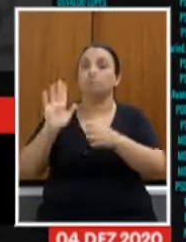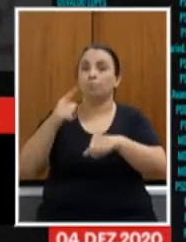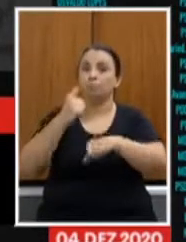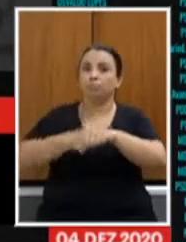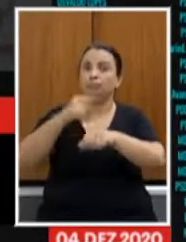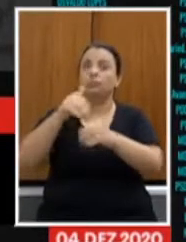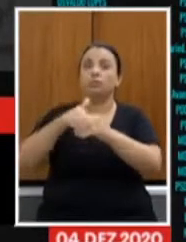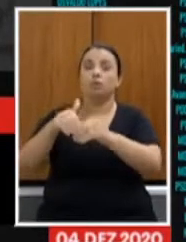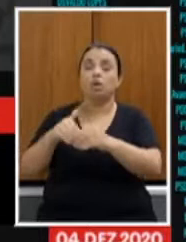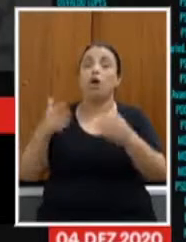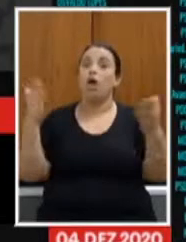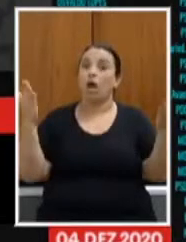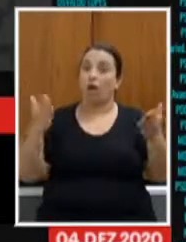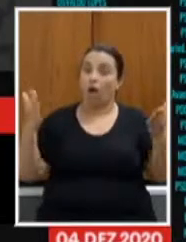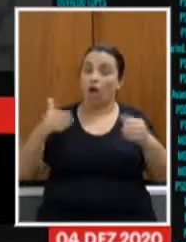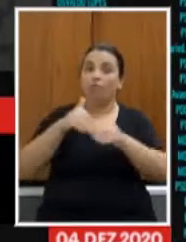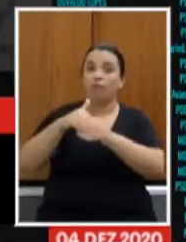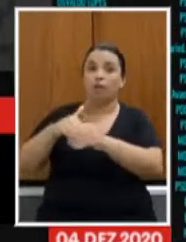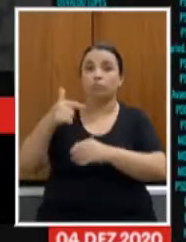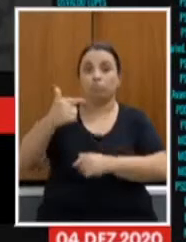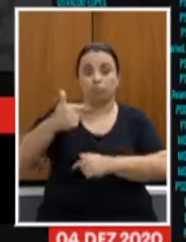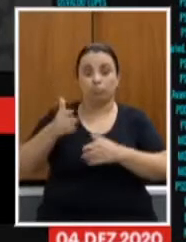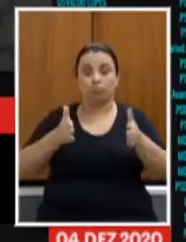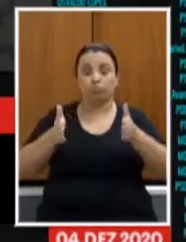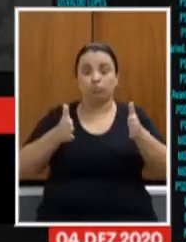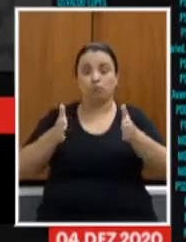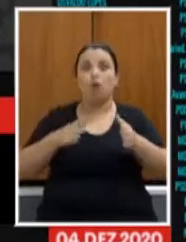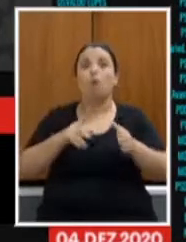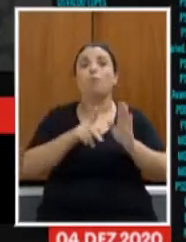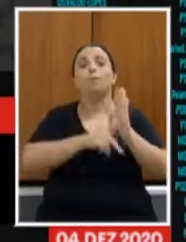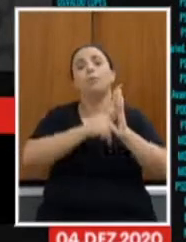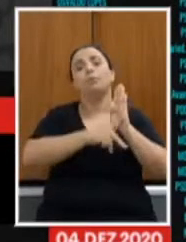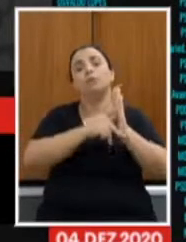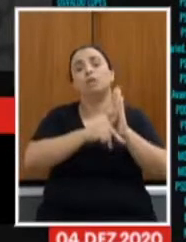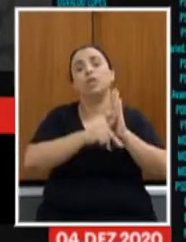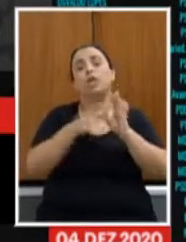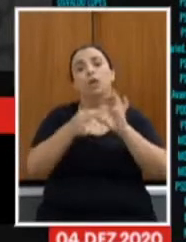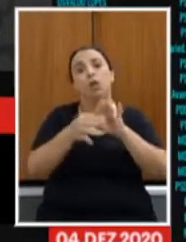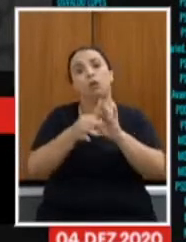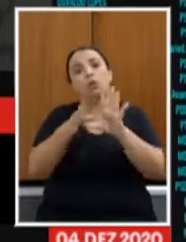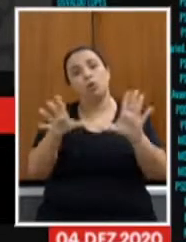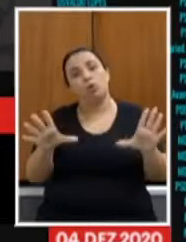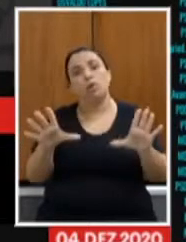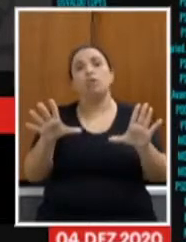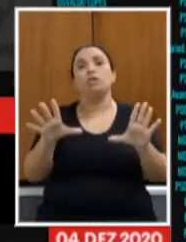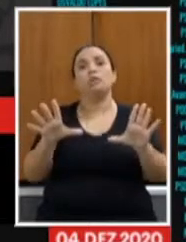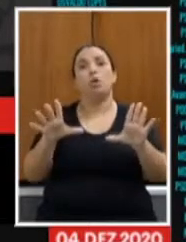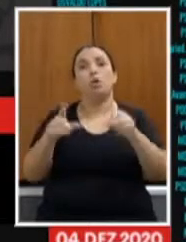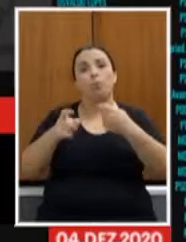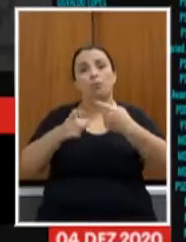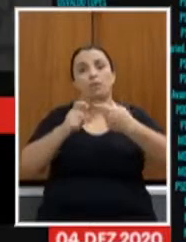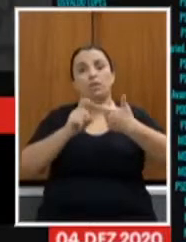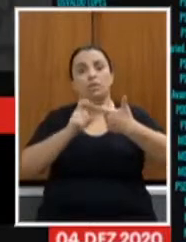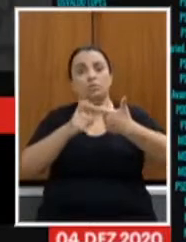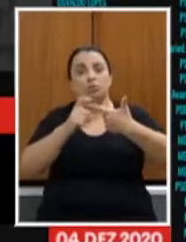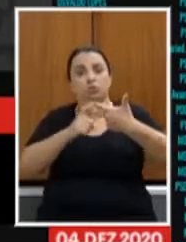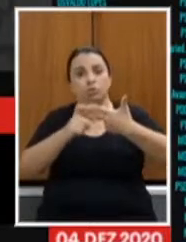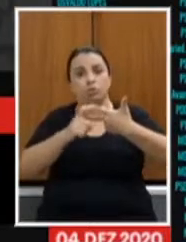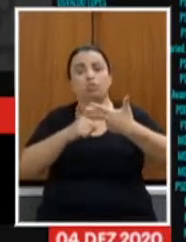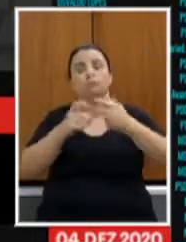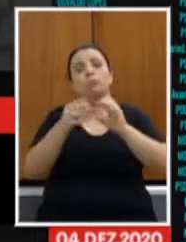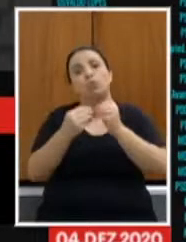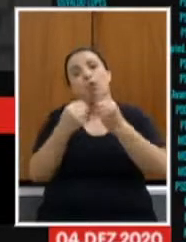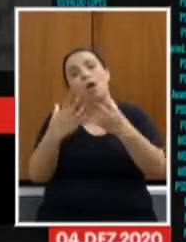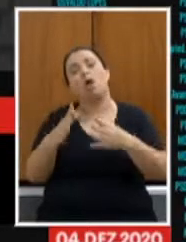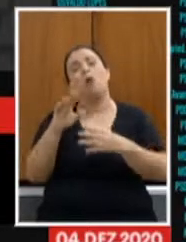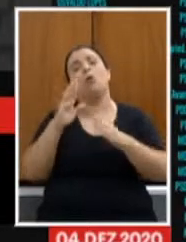Agora a votação em segundo turno de um projeto de lei que autoriza o Poder Executivo a doar um imóvel ao município de Cajuri. É